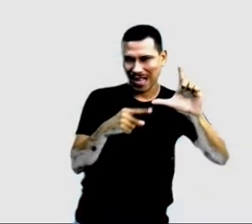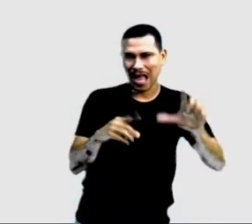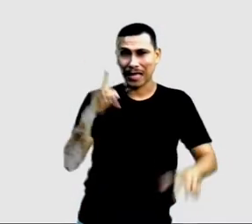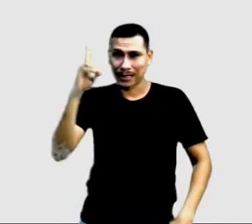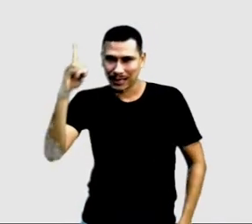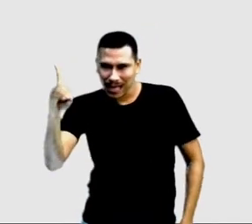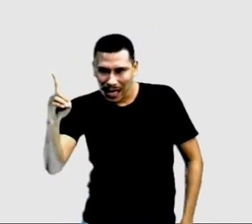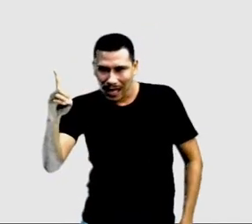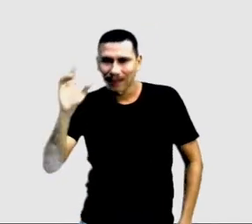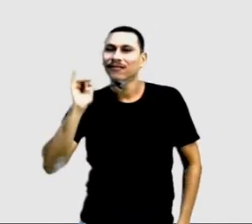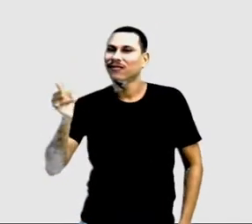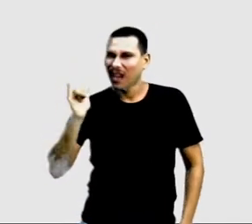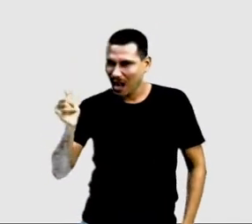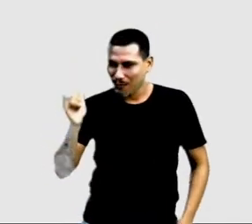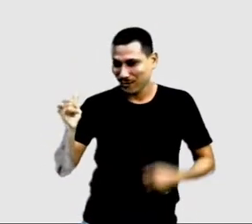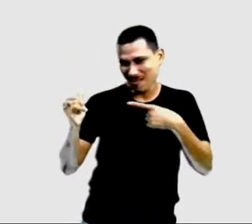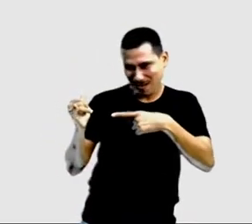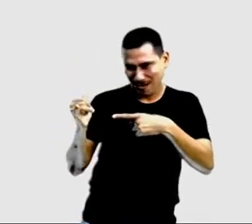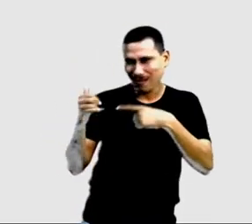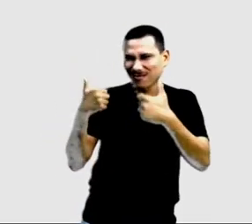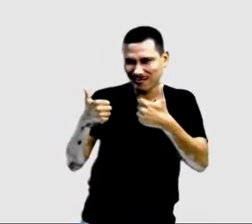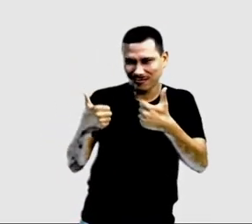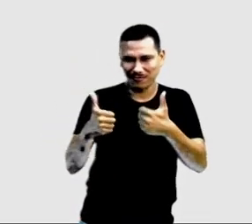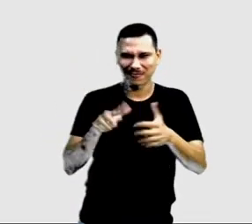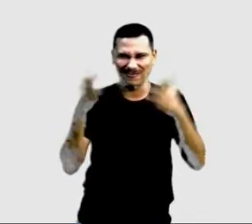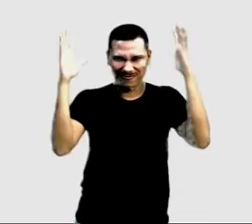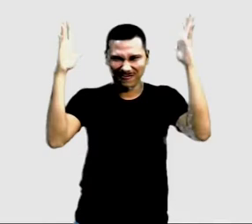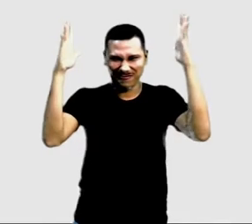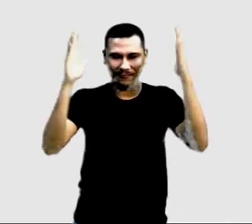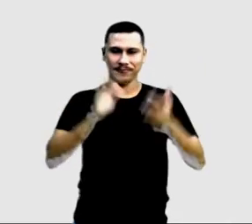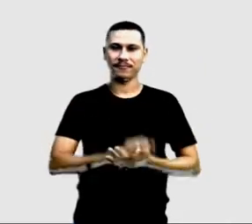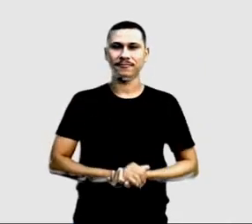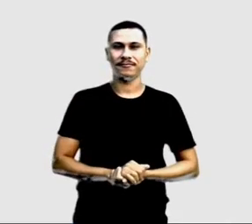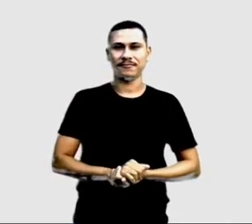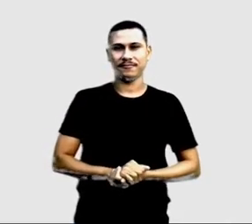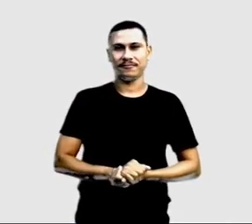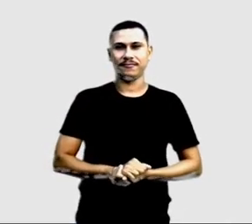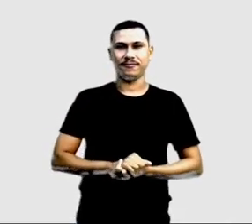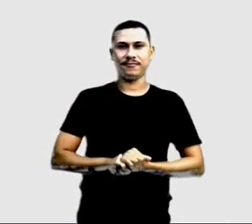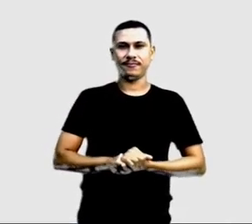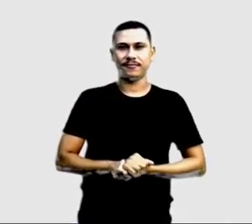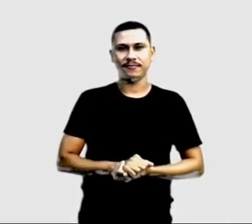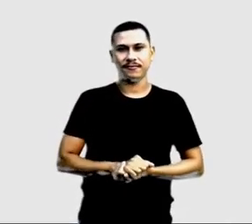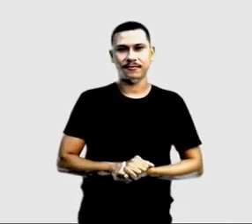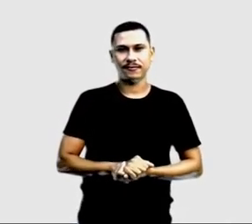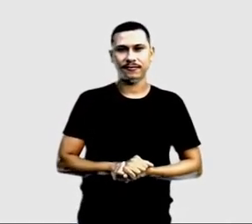uma fábula. Parabéns!